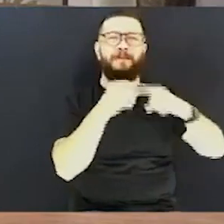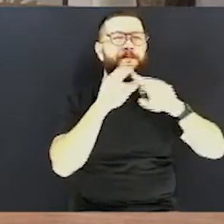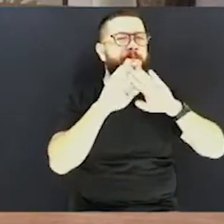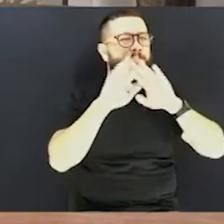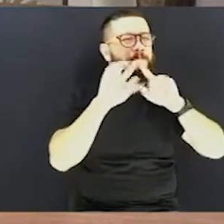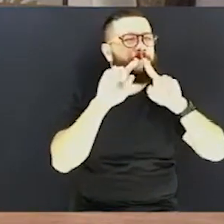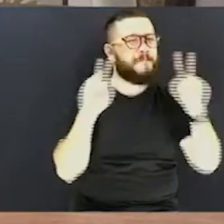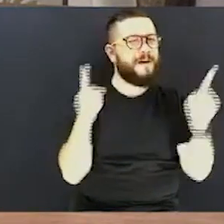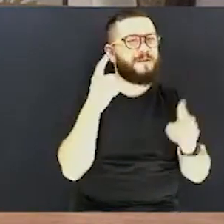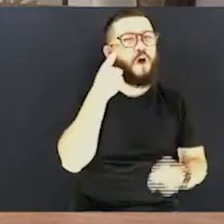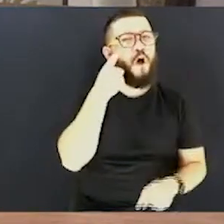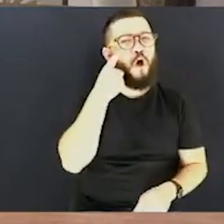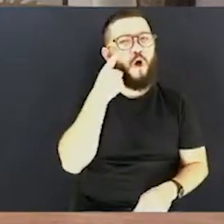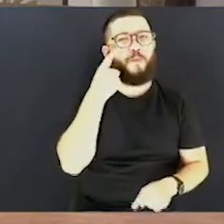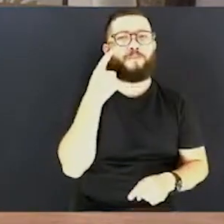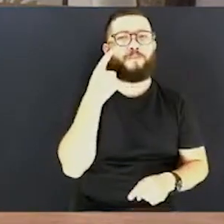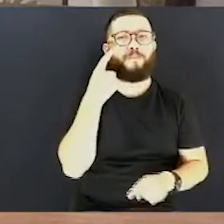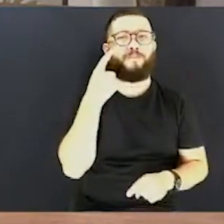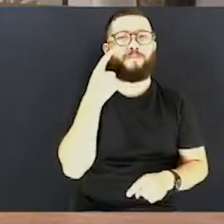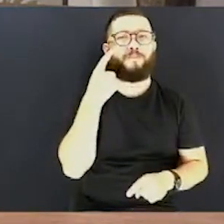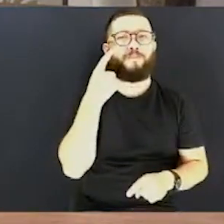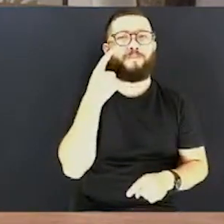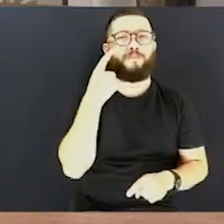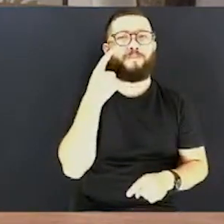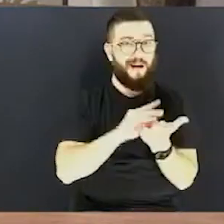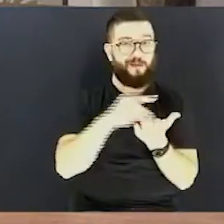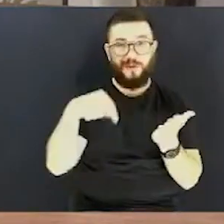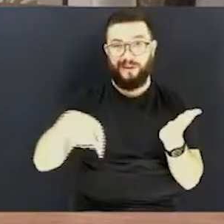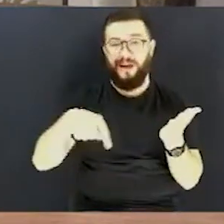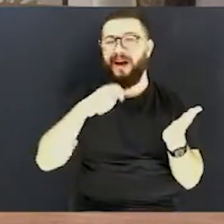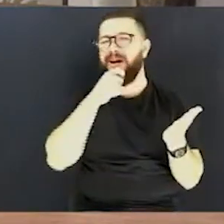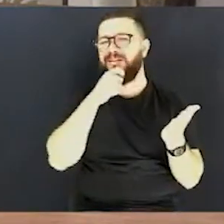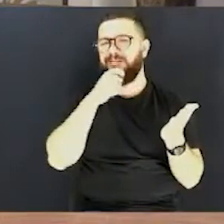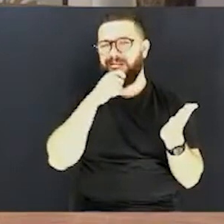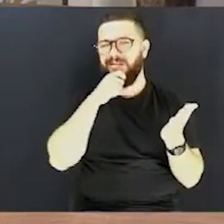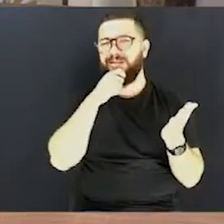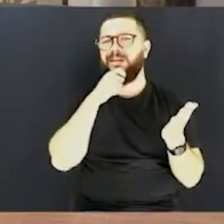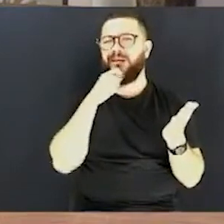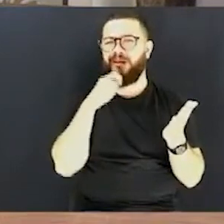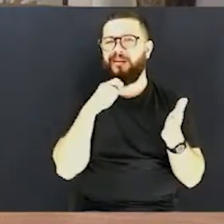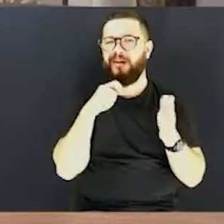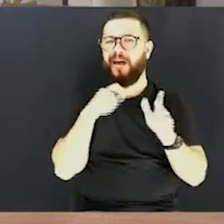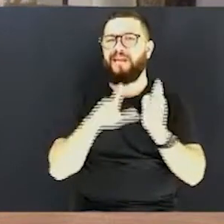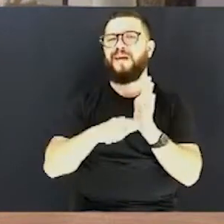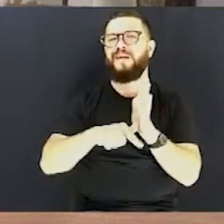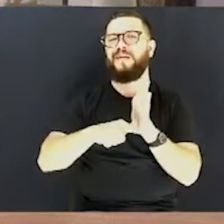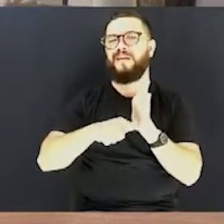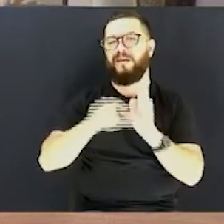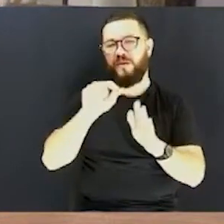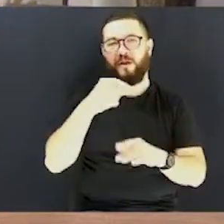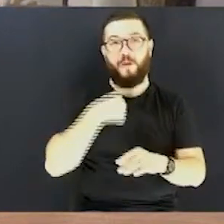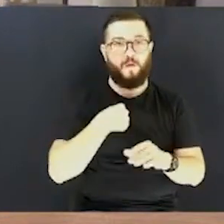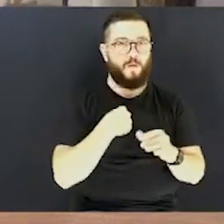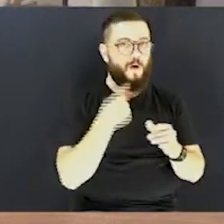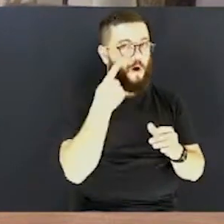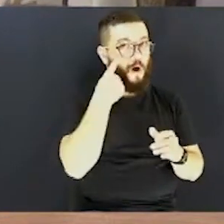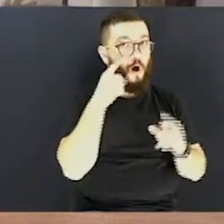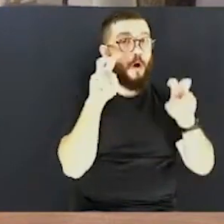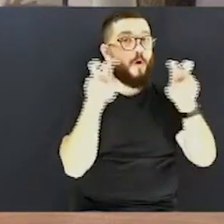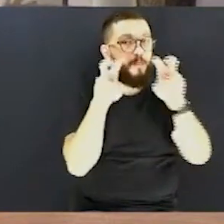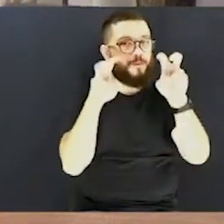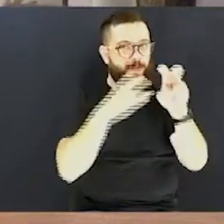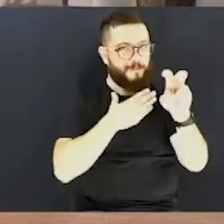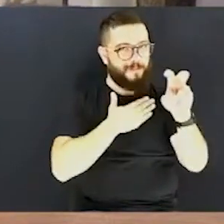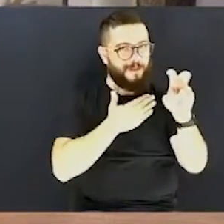nós temos alguns índices ainda para avançar demais. Eu fiz questão de trazer o computador aqui para mencionar alguns desses